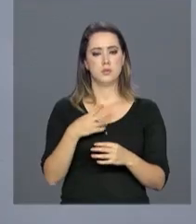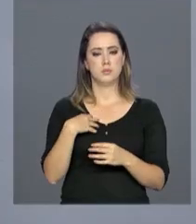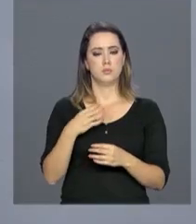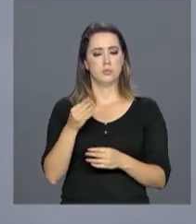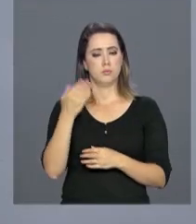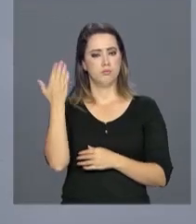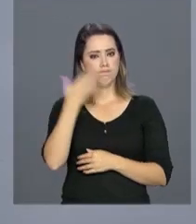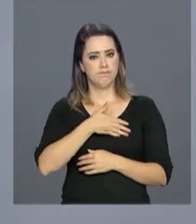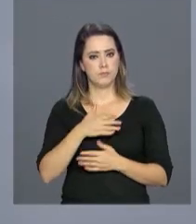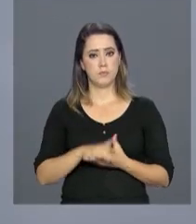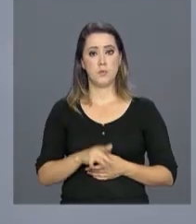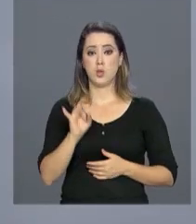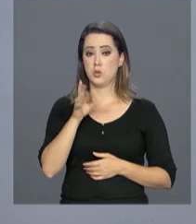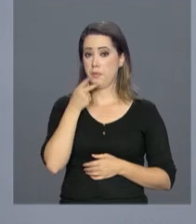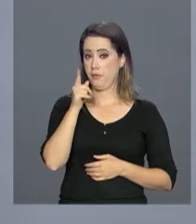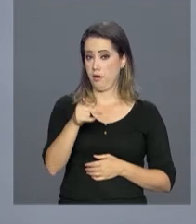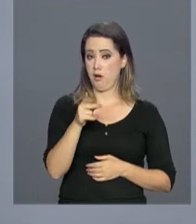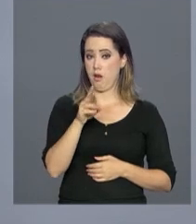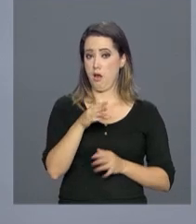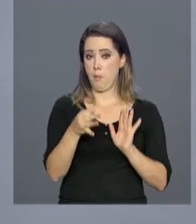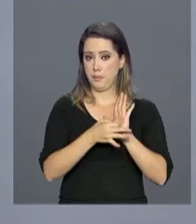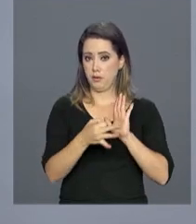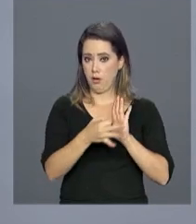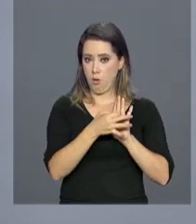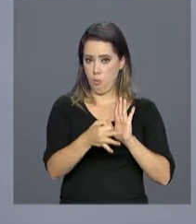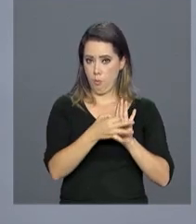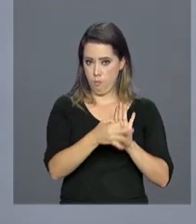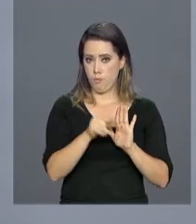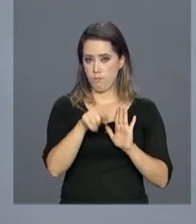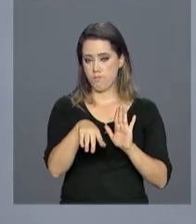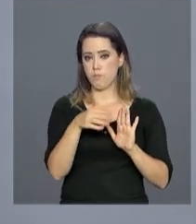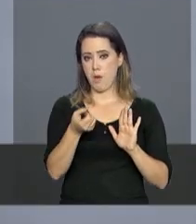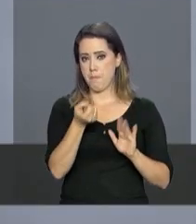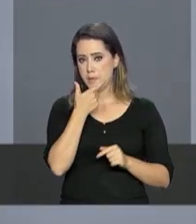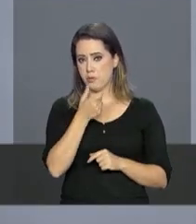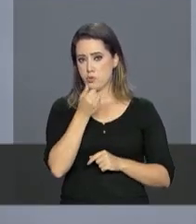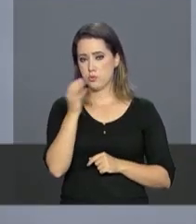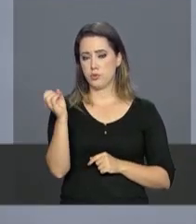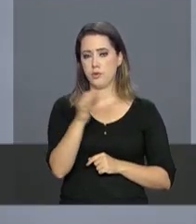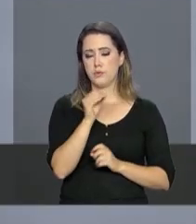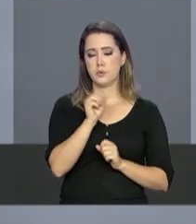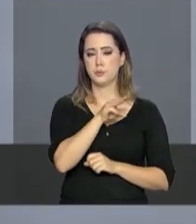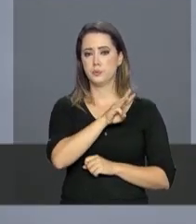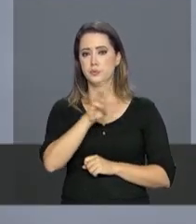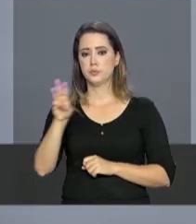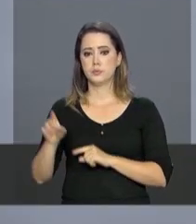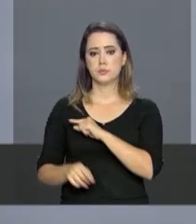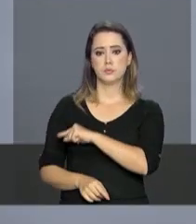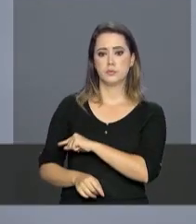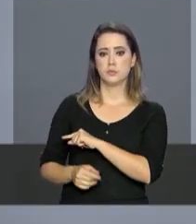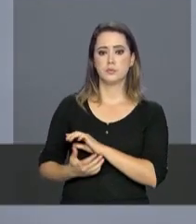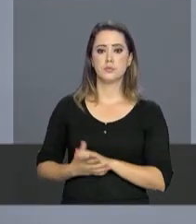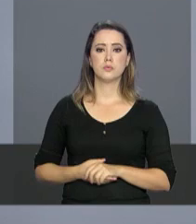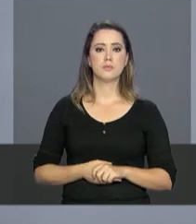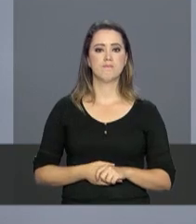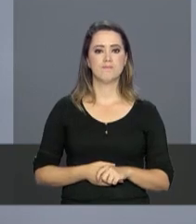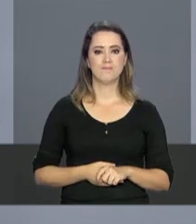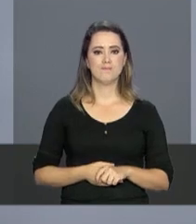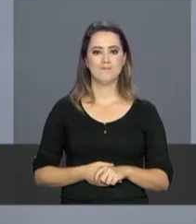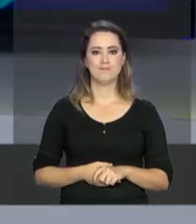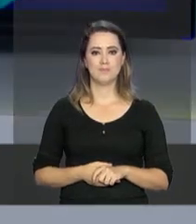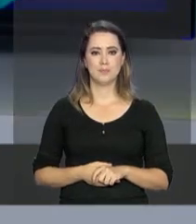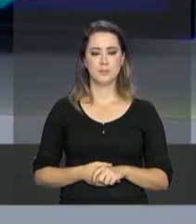só para reforçar as consultas públicas sobre medicamentos podem ser acessadas em cone tech ponto gov.br